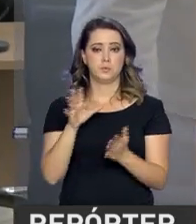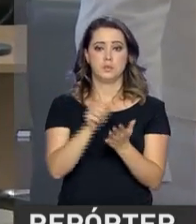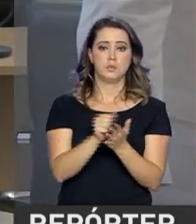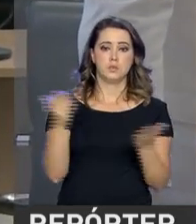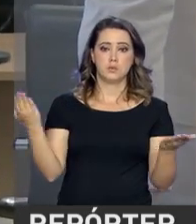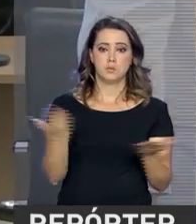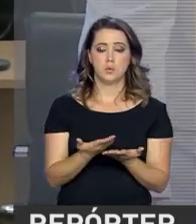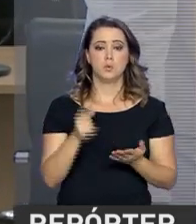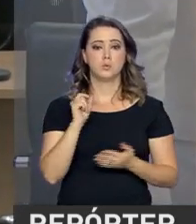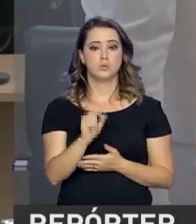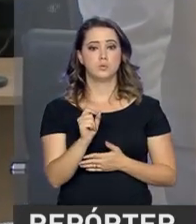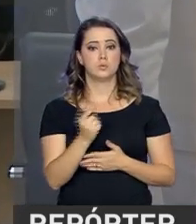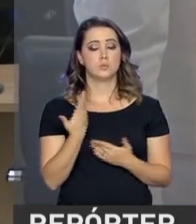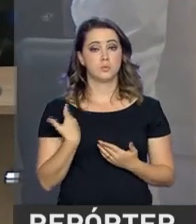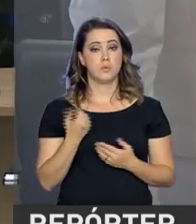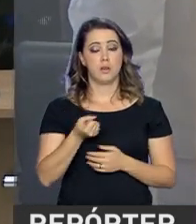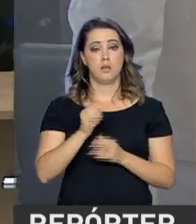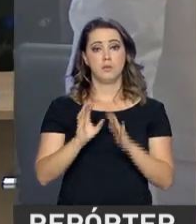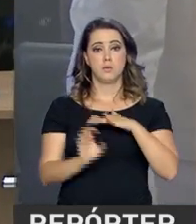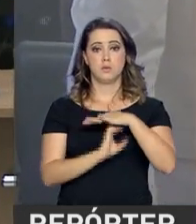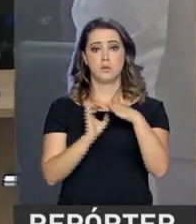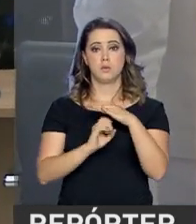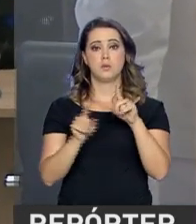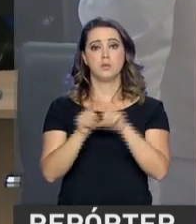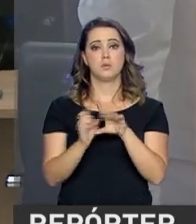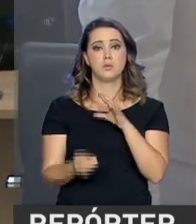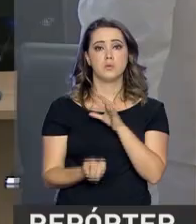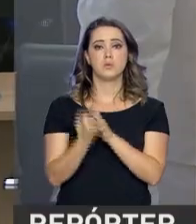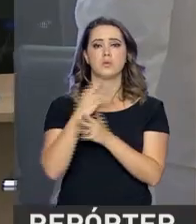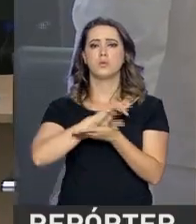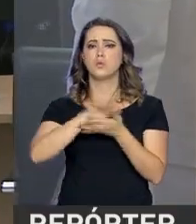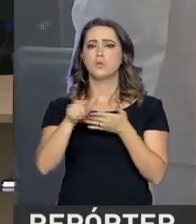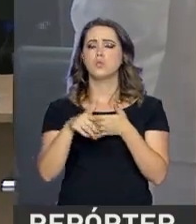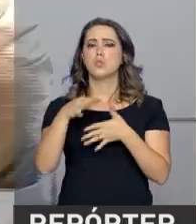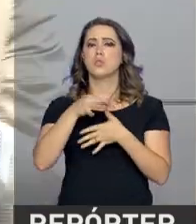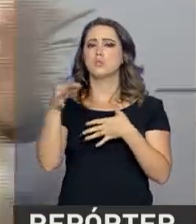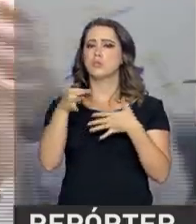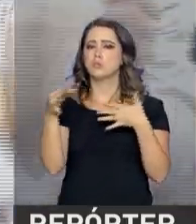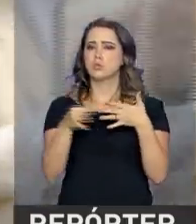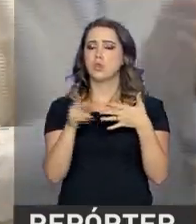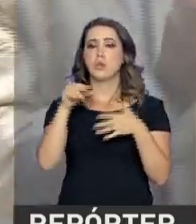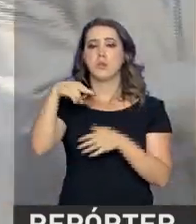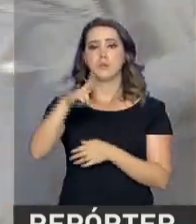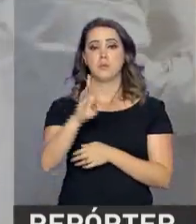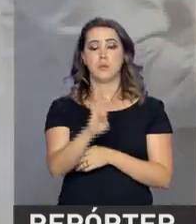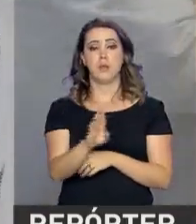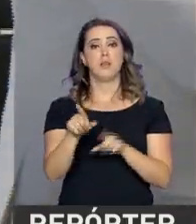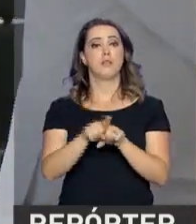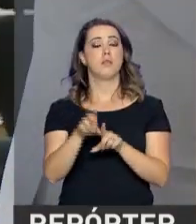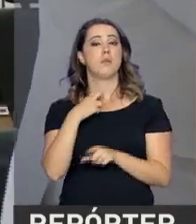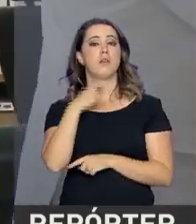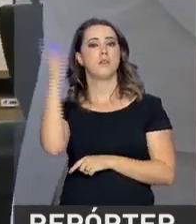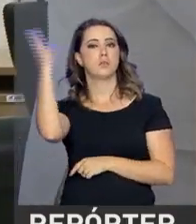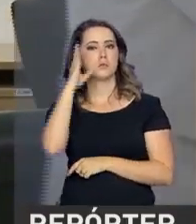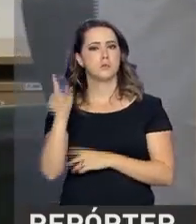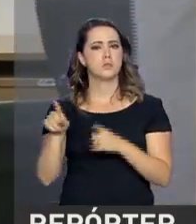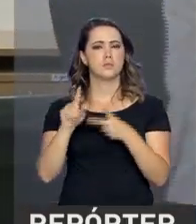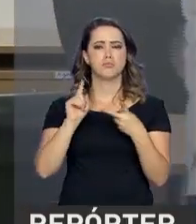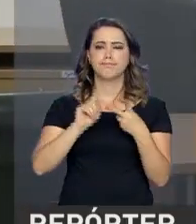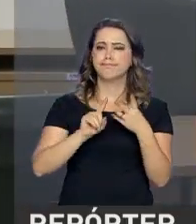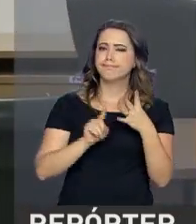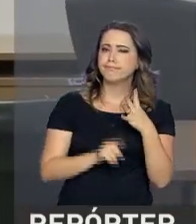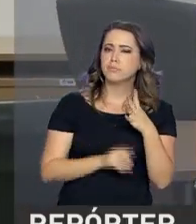cargo puxa a empresa e desejo era uma série de veículos como a nbr e a voz do brasil além de